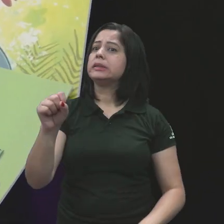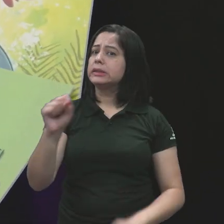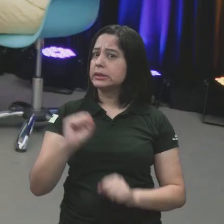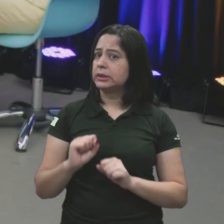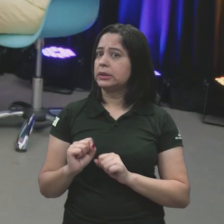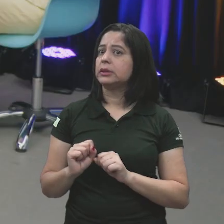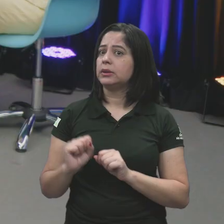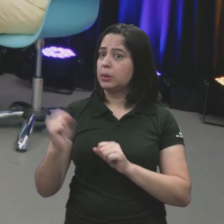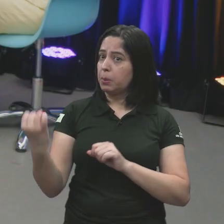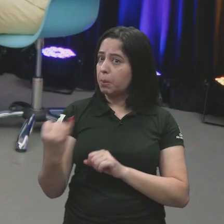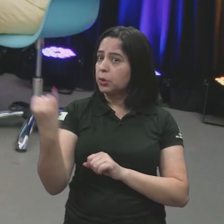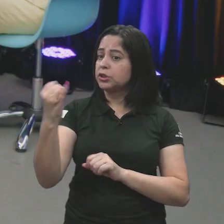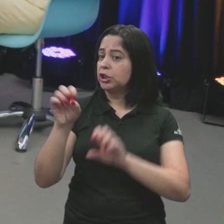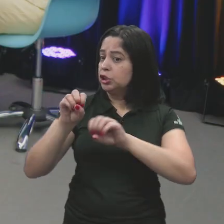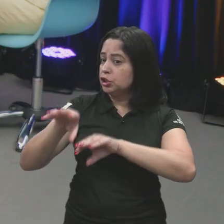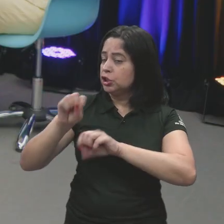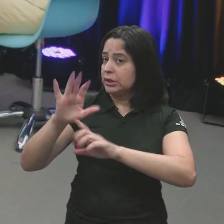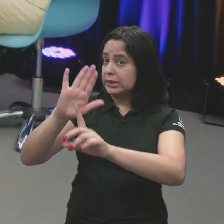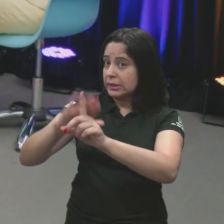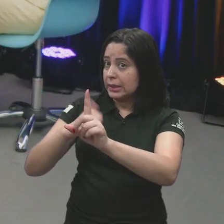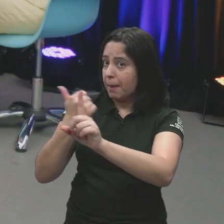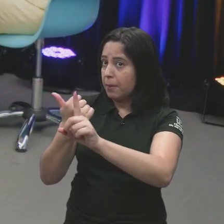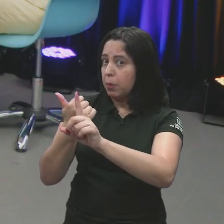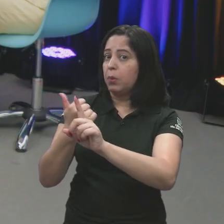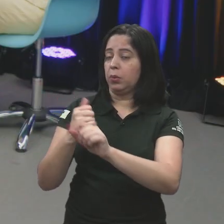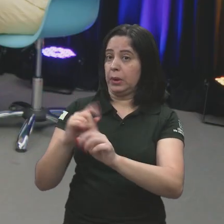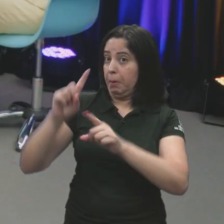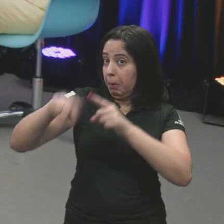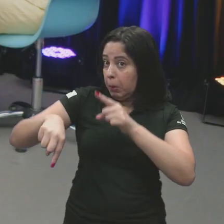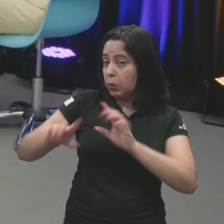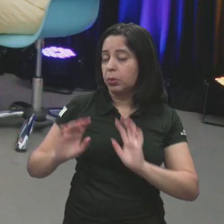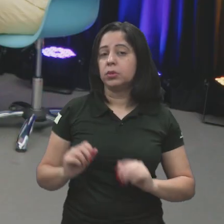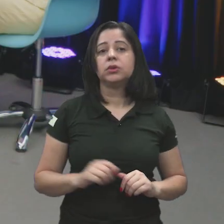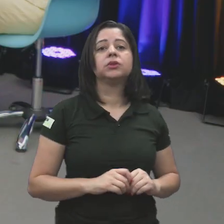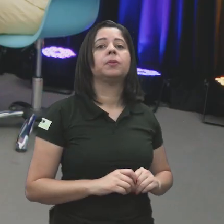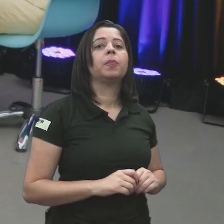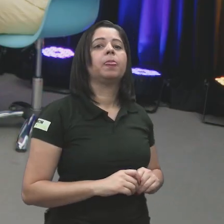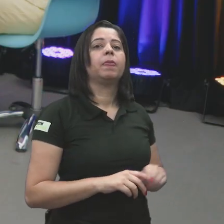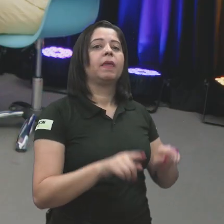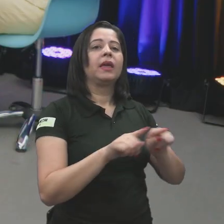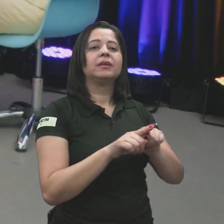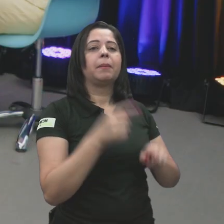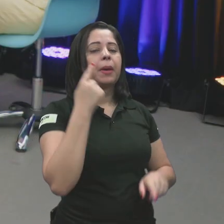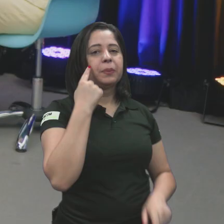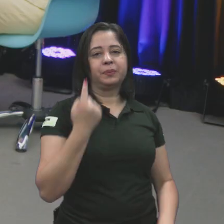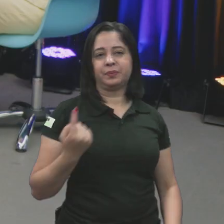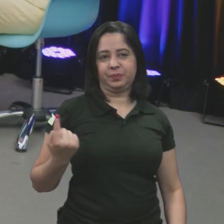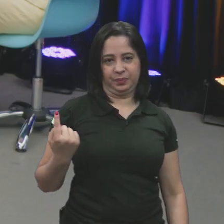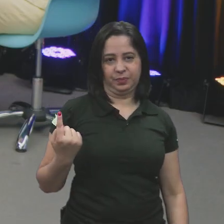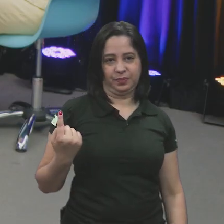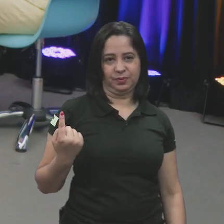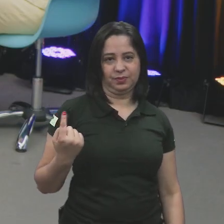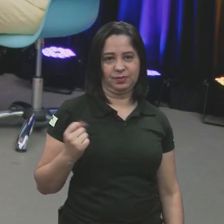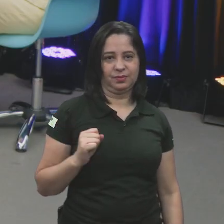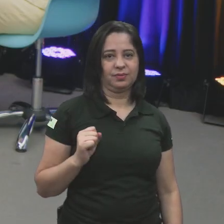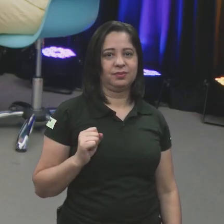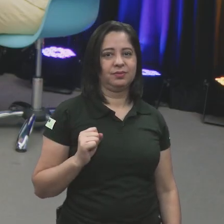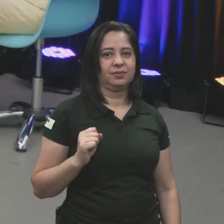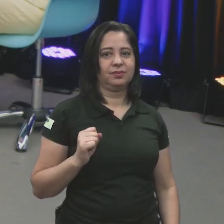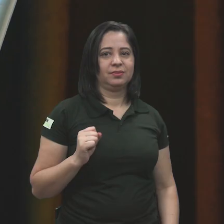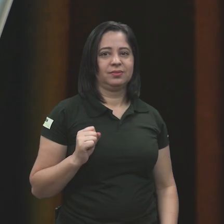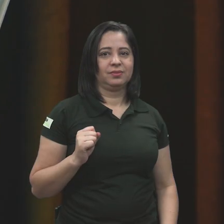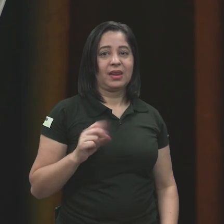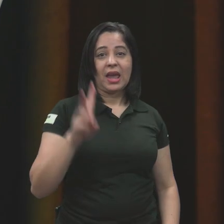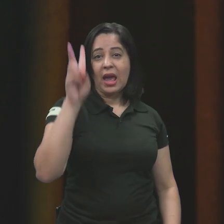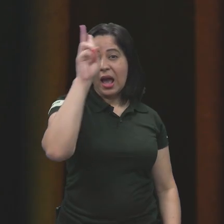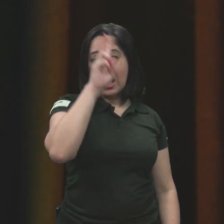aí, né? E ela vence, porque é o dom dela que ela tem dentro dela. E esse outro é uma participação que eu faço na fauna do Vale do Paraíba,